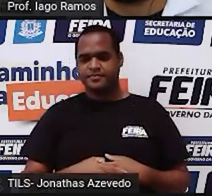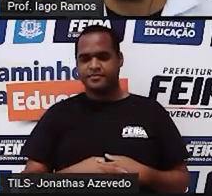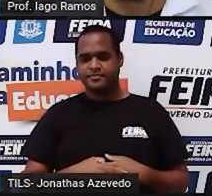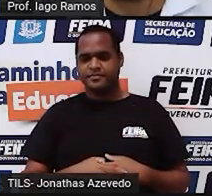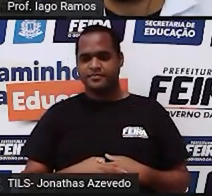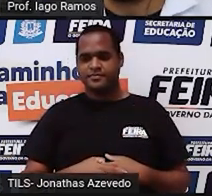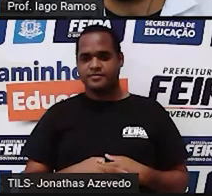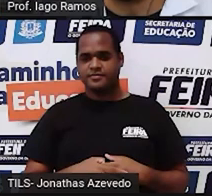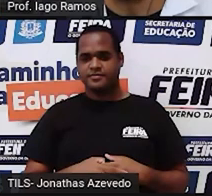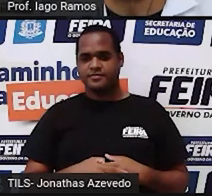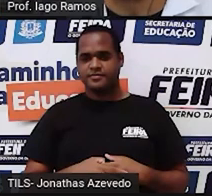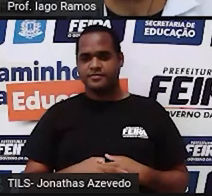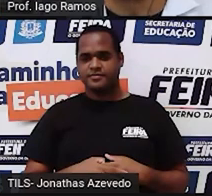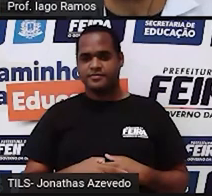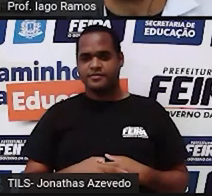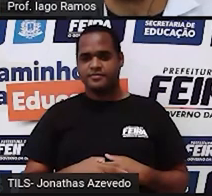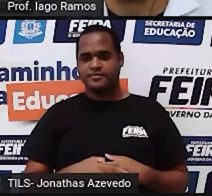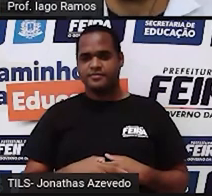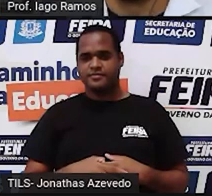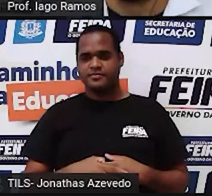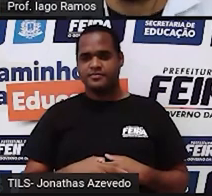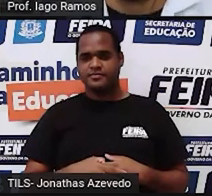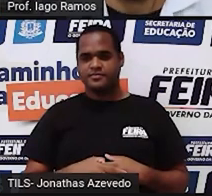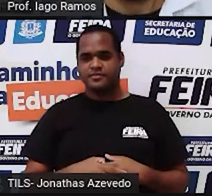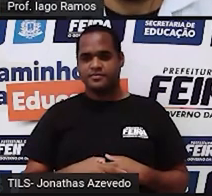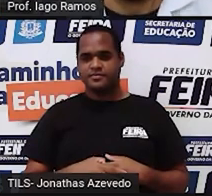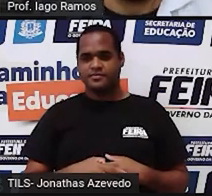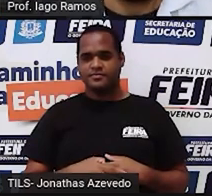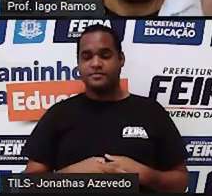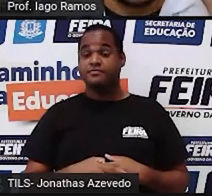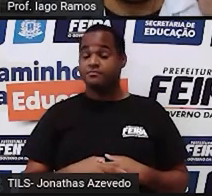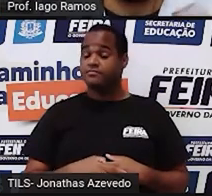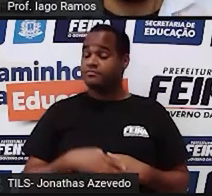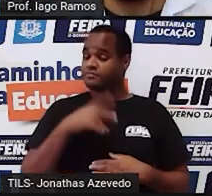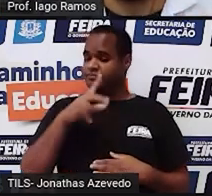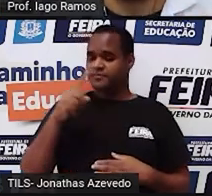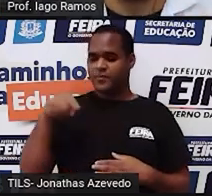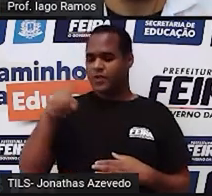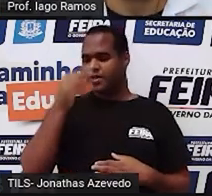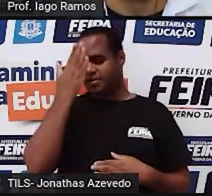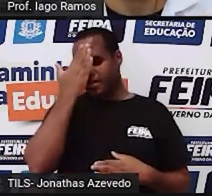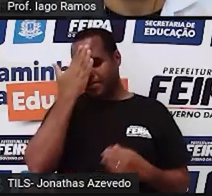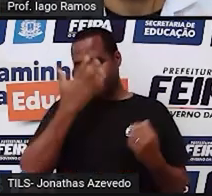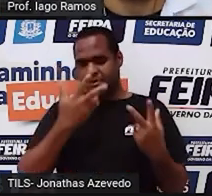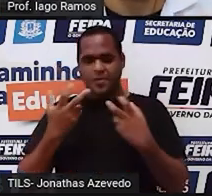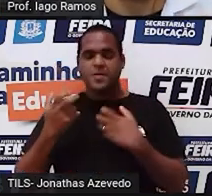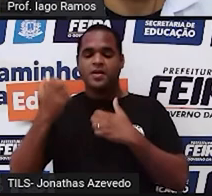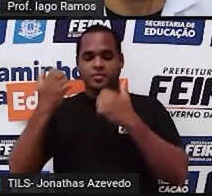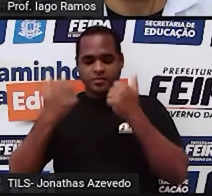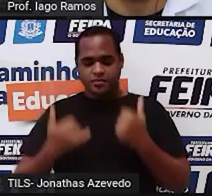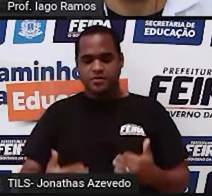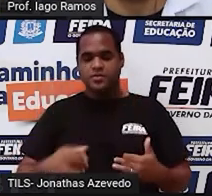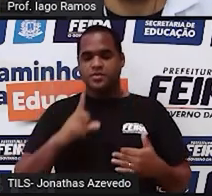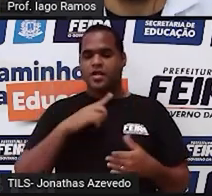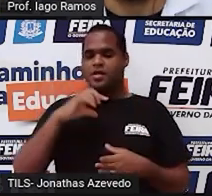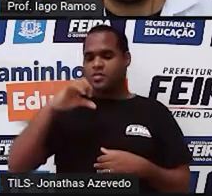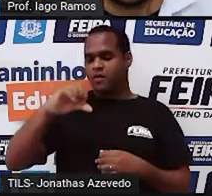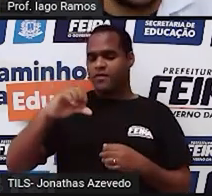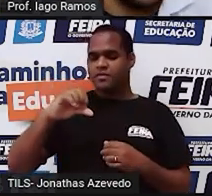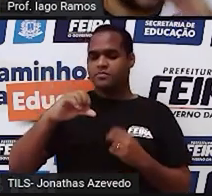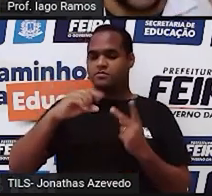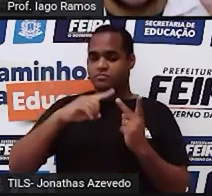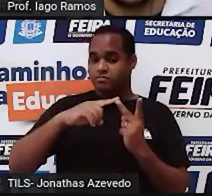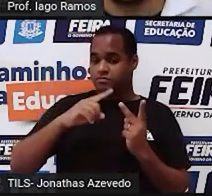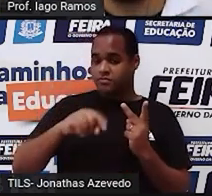Oi e aí o professor a gente já viu que o nove dez atos raiz quadrada de nove é